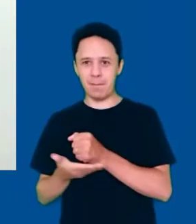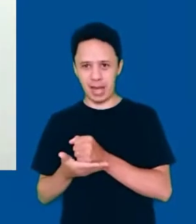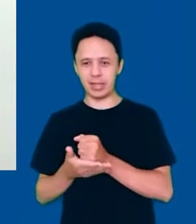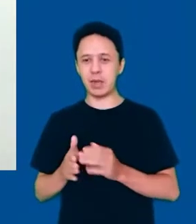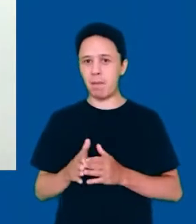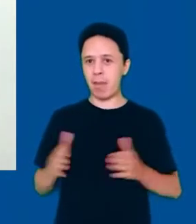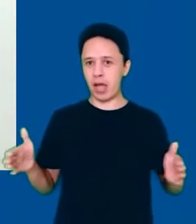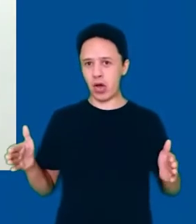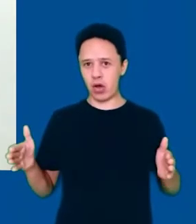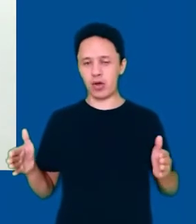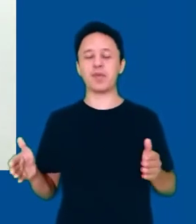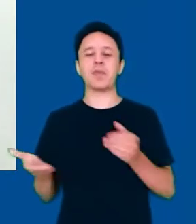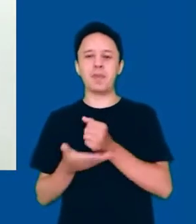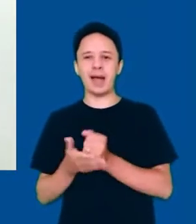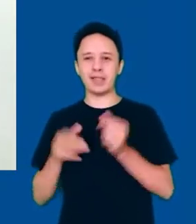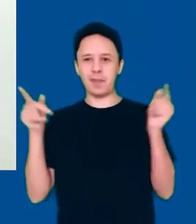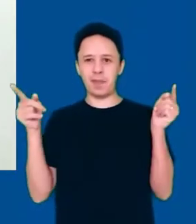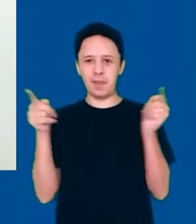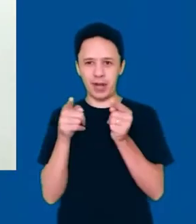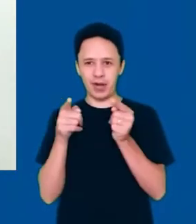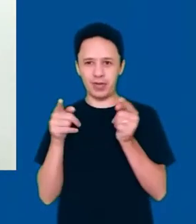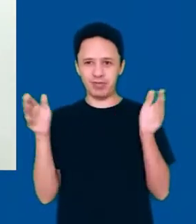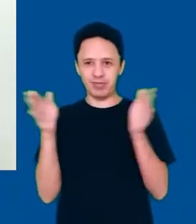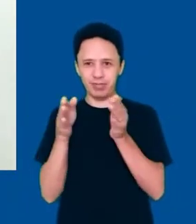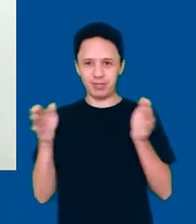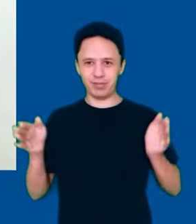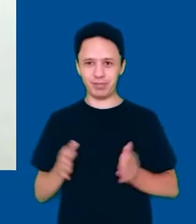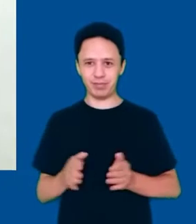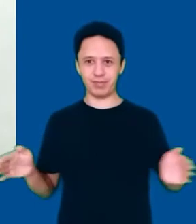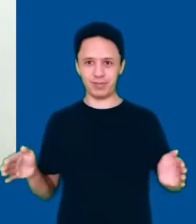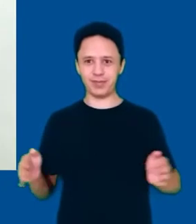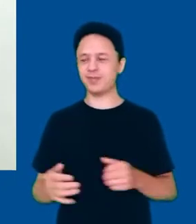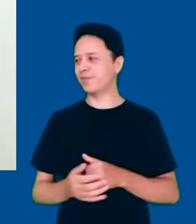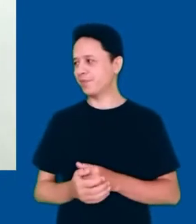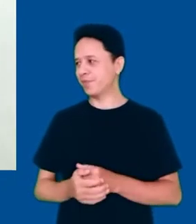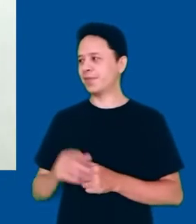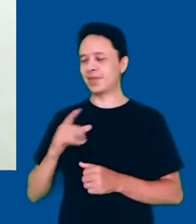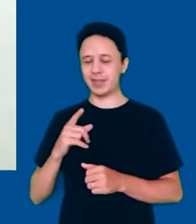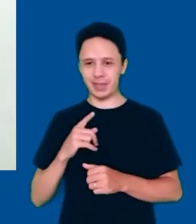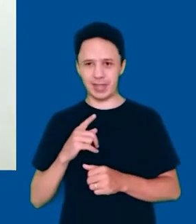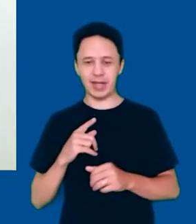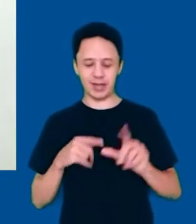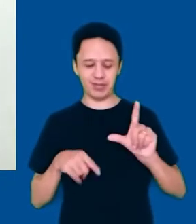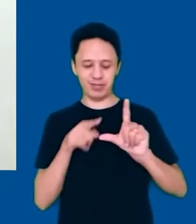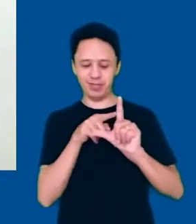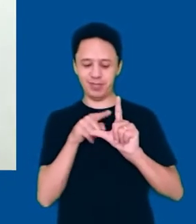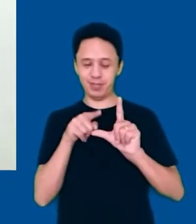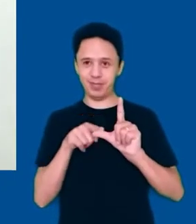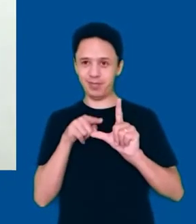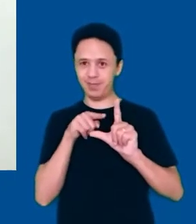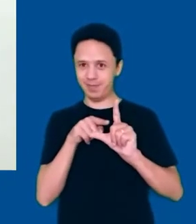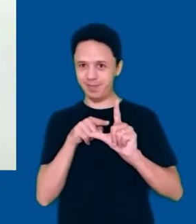base maior e base menor. E aí aquele segmento que faz aquele ângulo de 90 graus com o